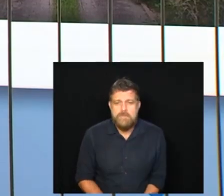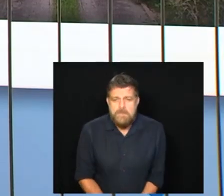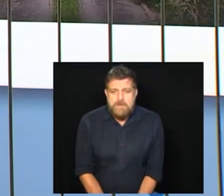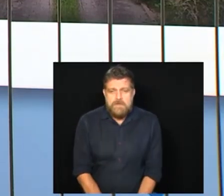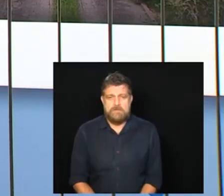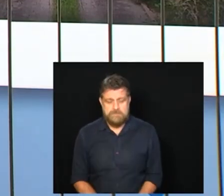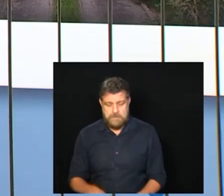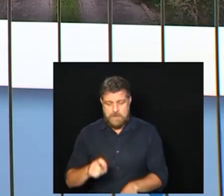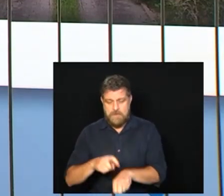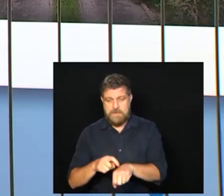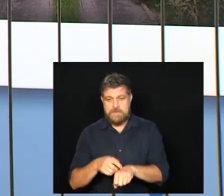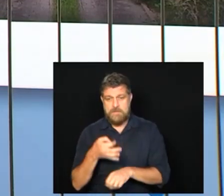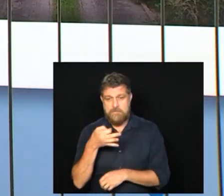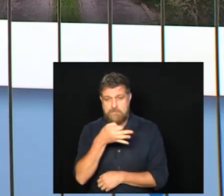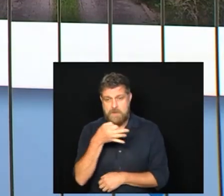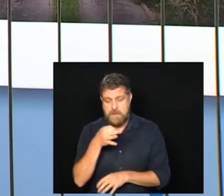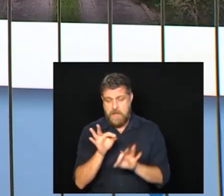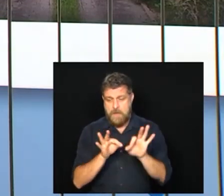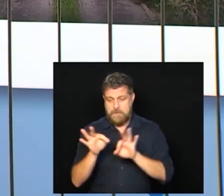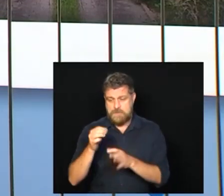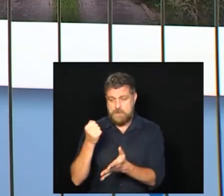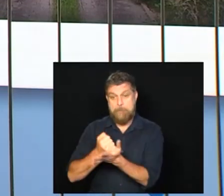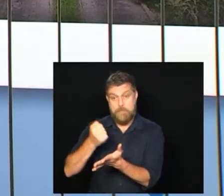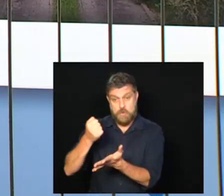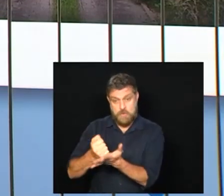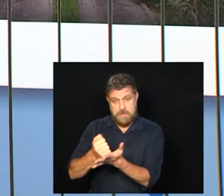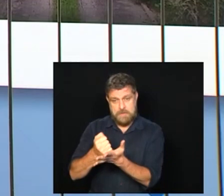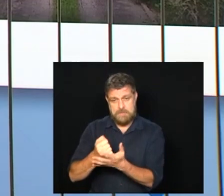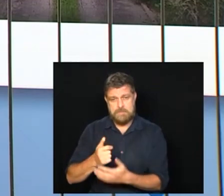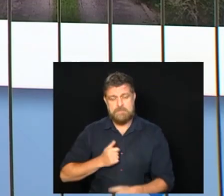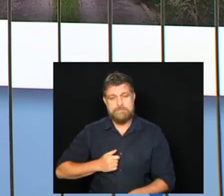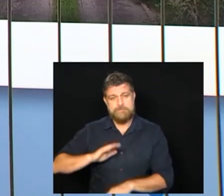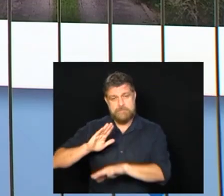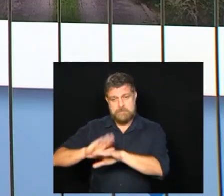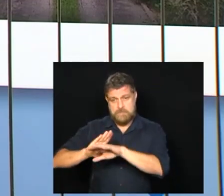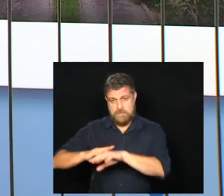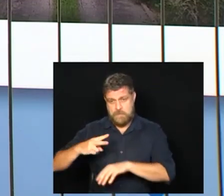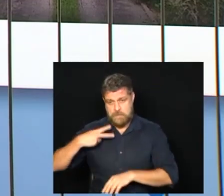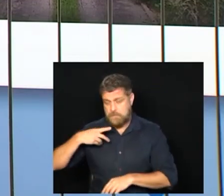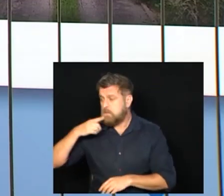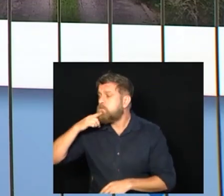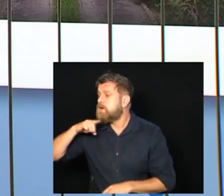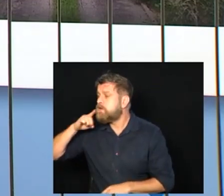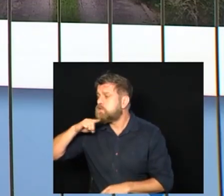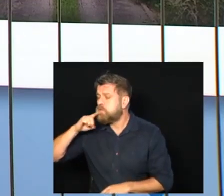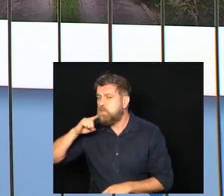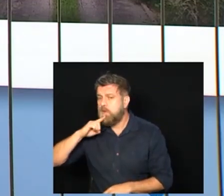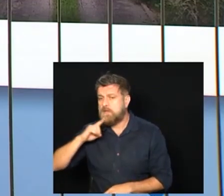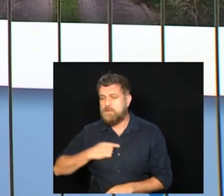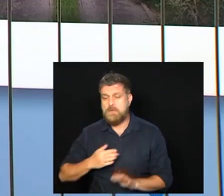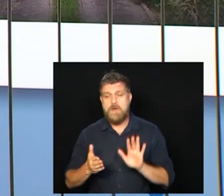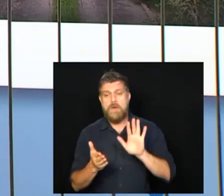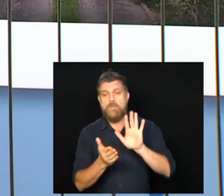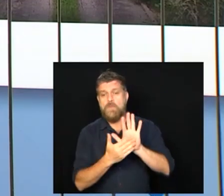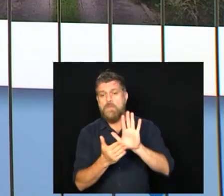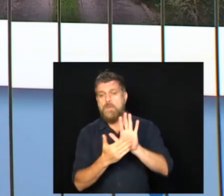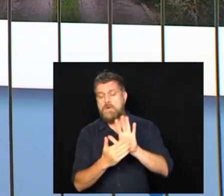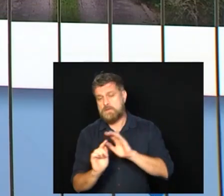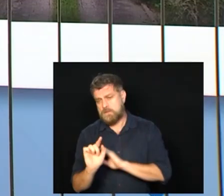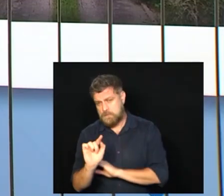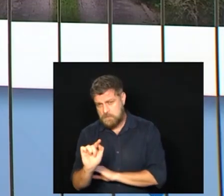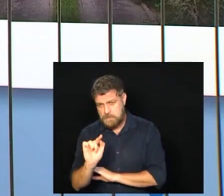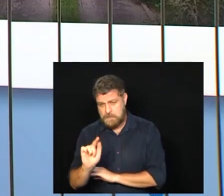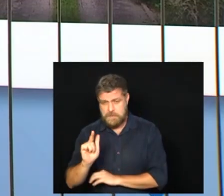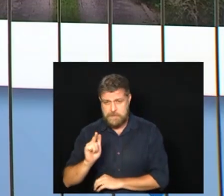Hora de falar de projeto protocolado. É de autoria do vereador Eduardo Magoga a proposta que prevê